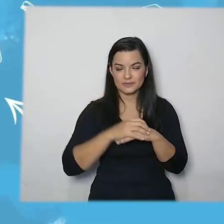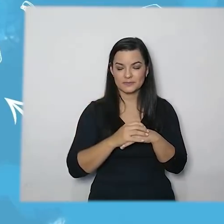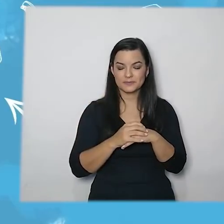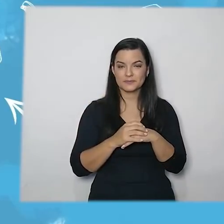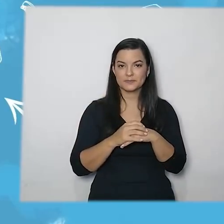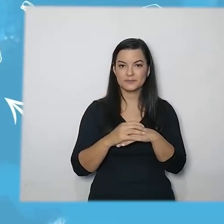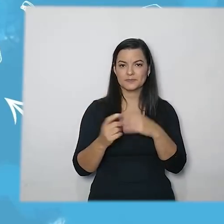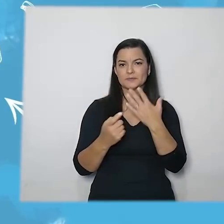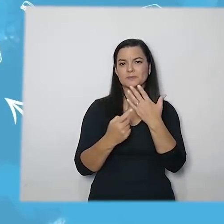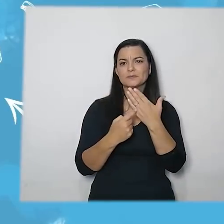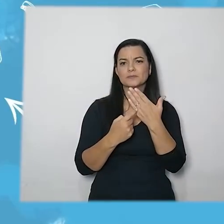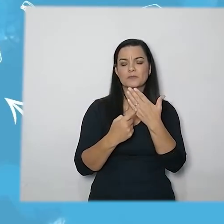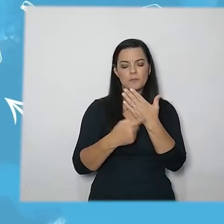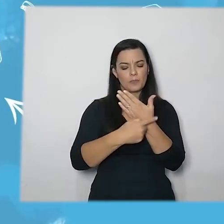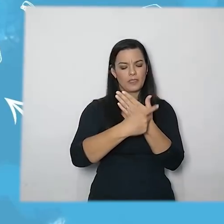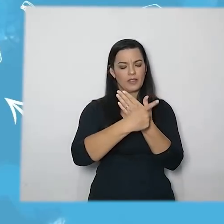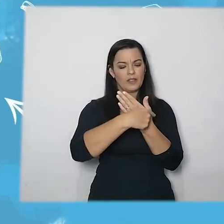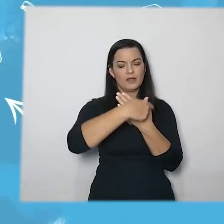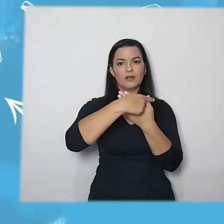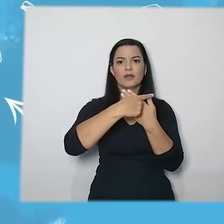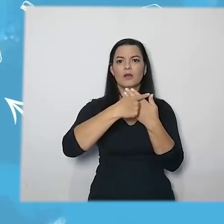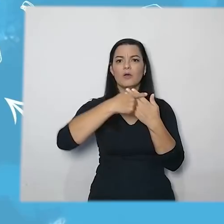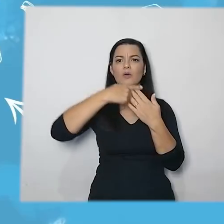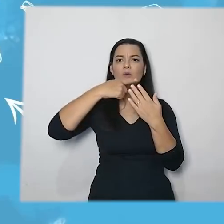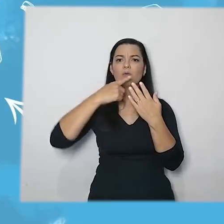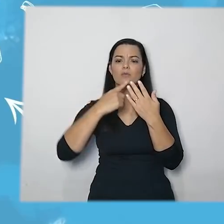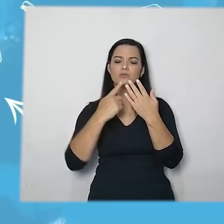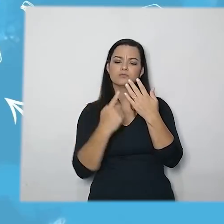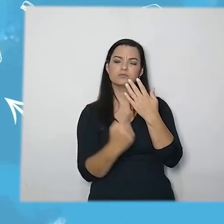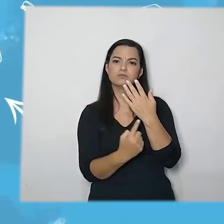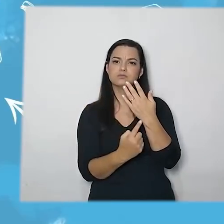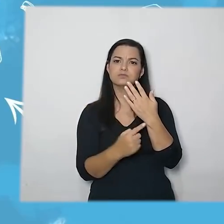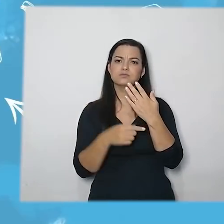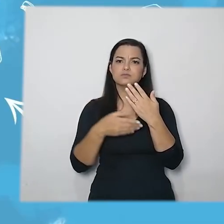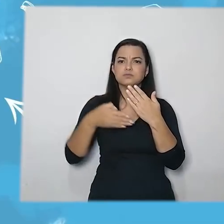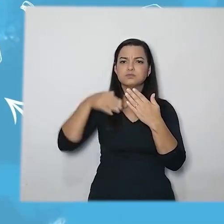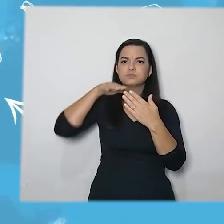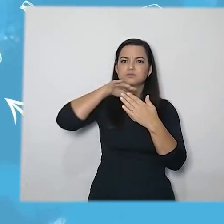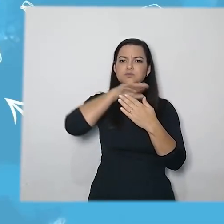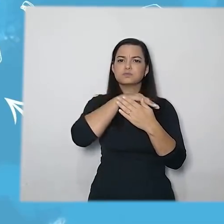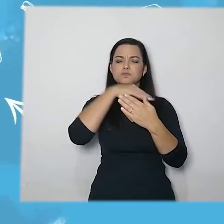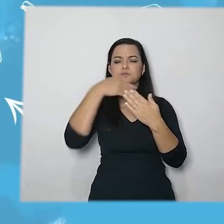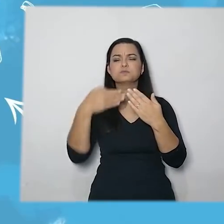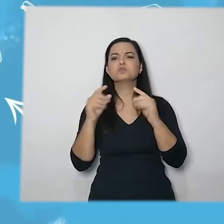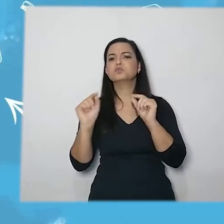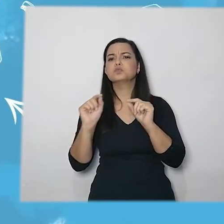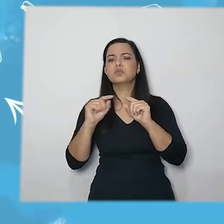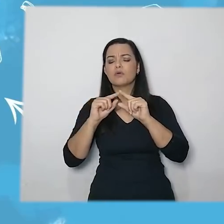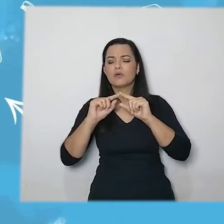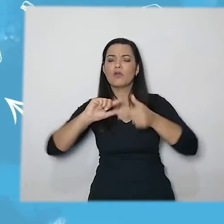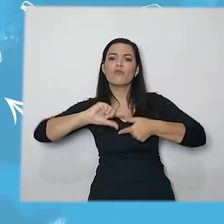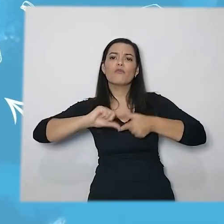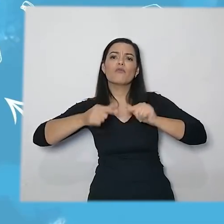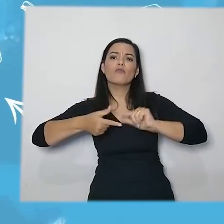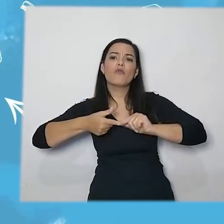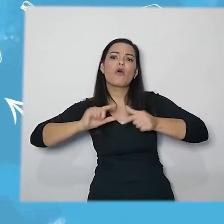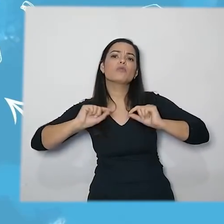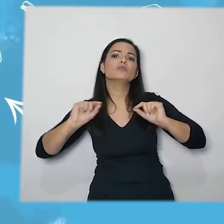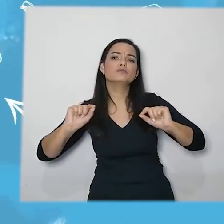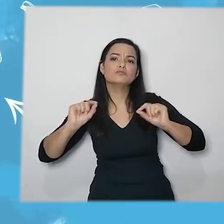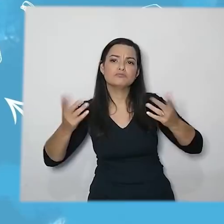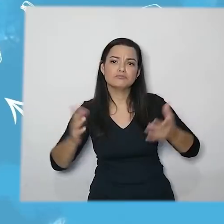respeito. Qual a forma que vocês me diriam que é essa asa?